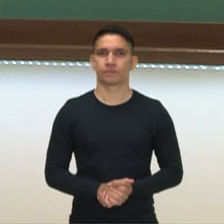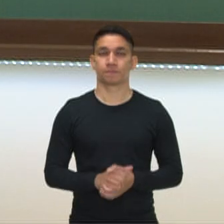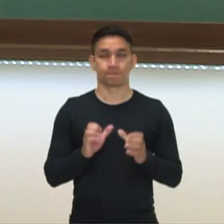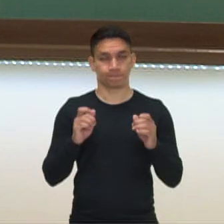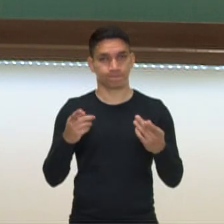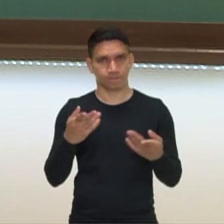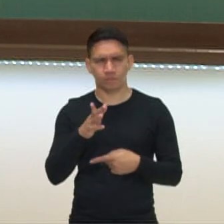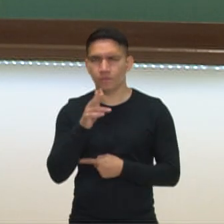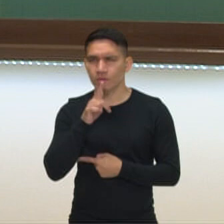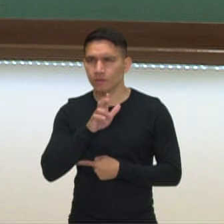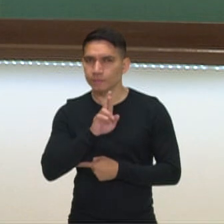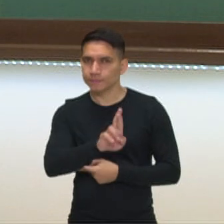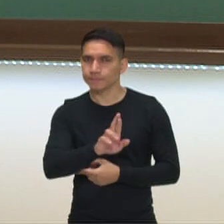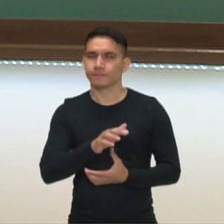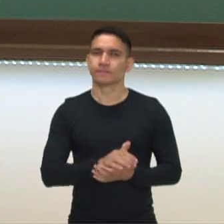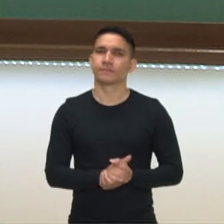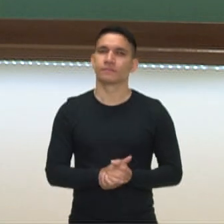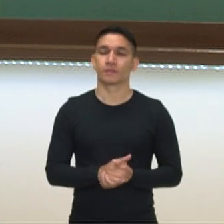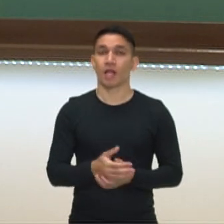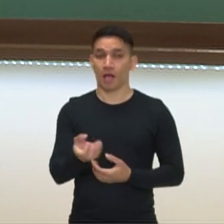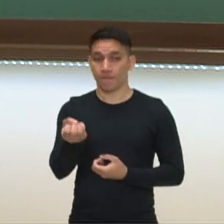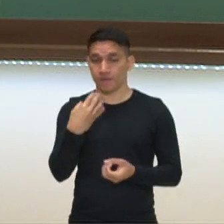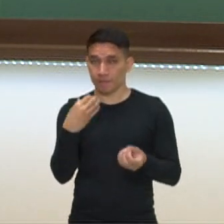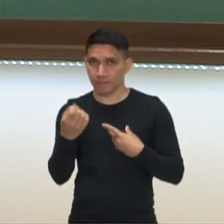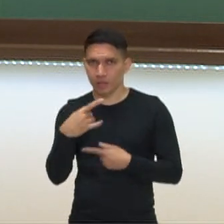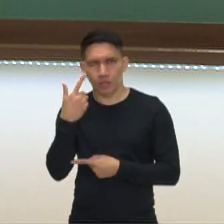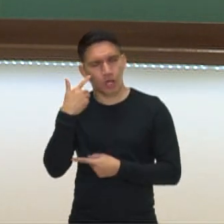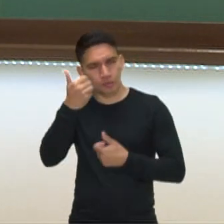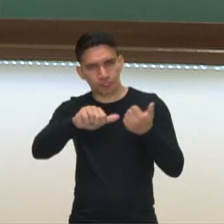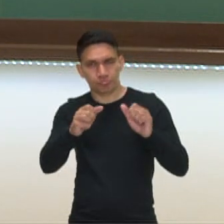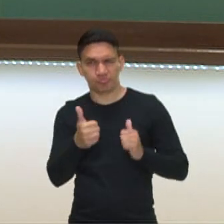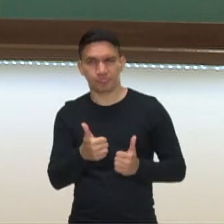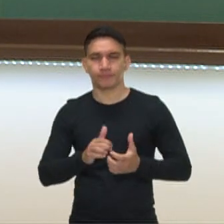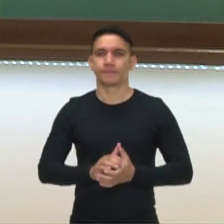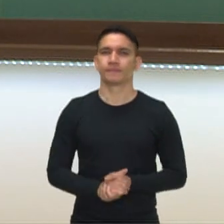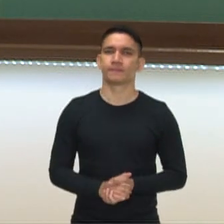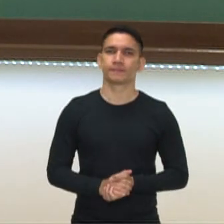Ok, pessoal, responderam lá? Manda pra gente que a gente vai dar uma olhadinha, tá bom?